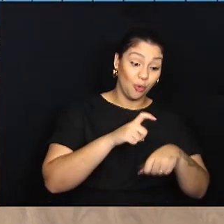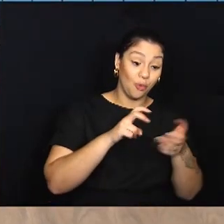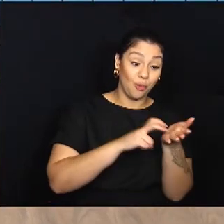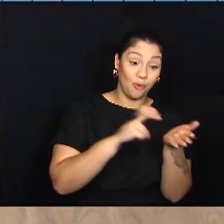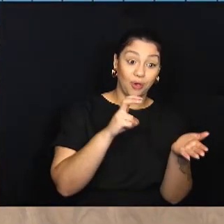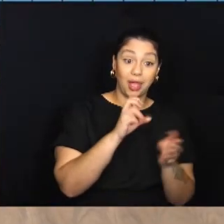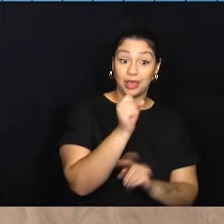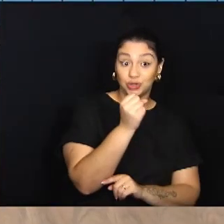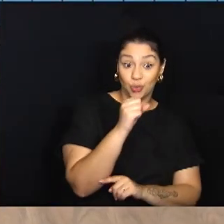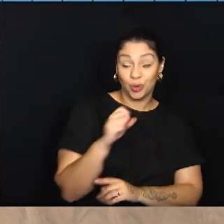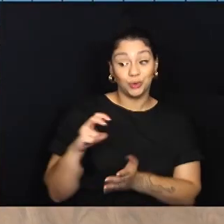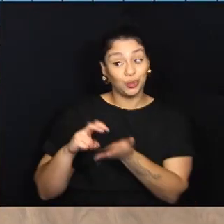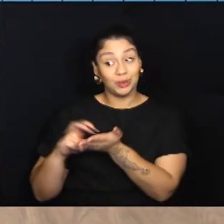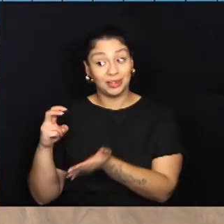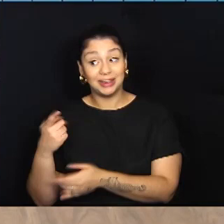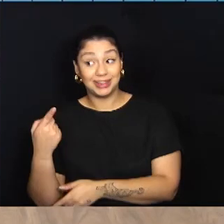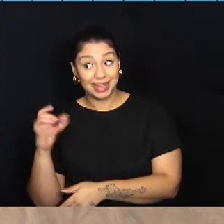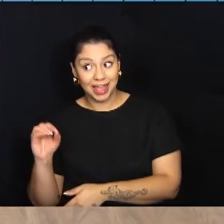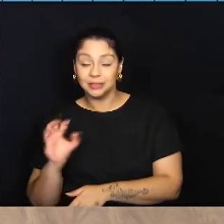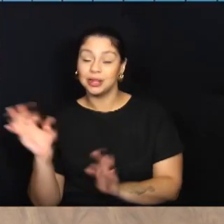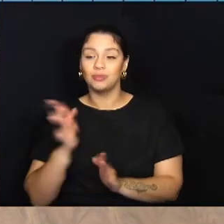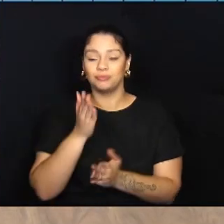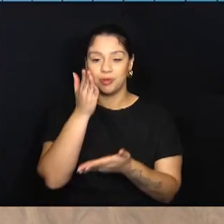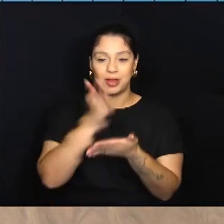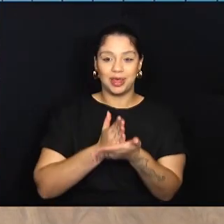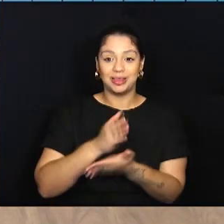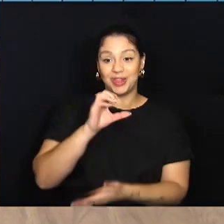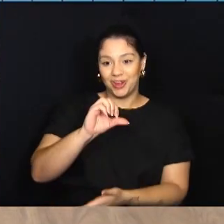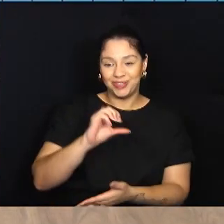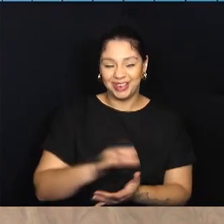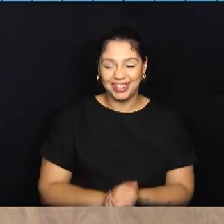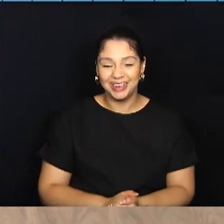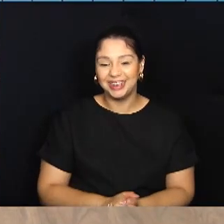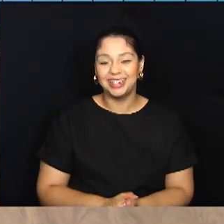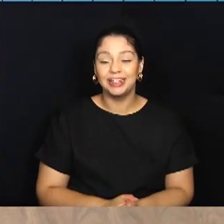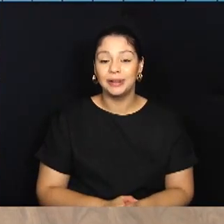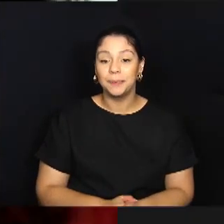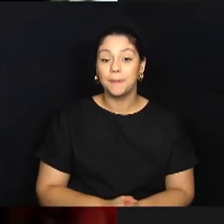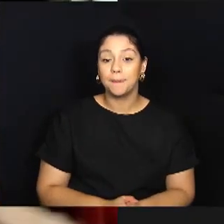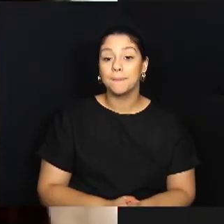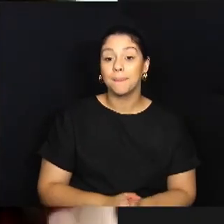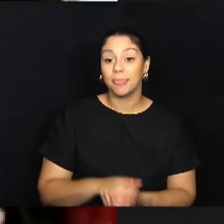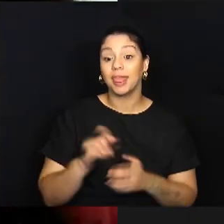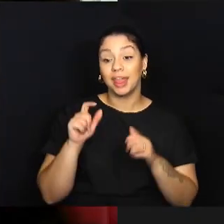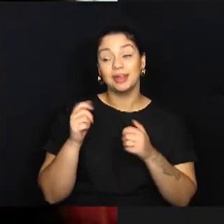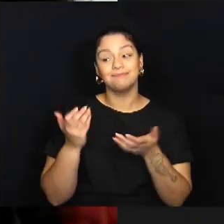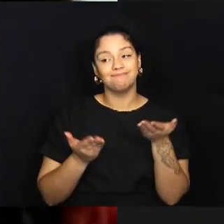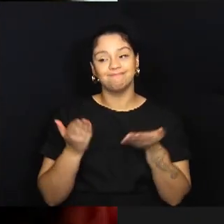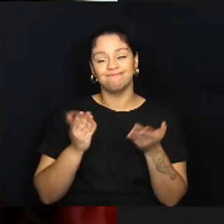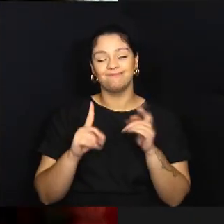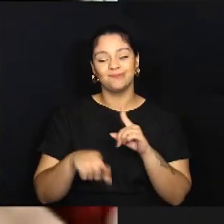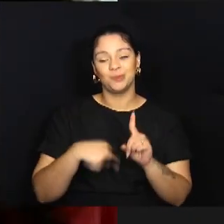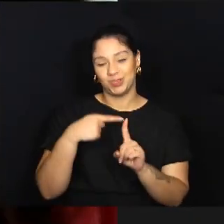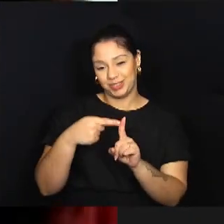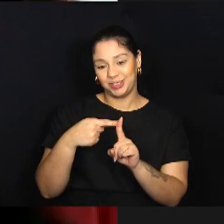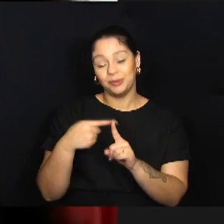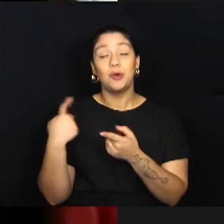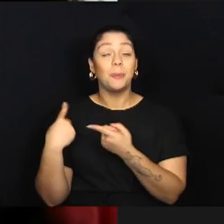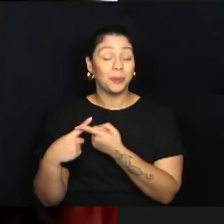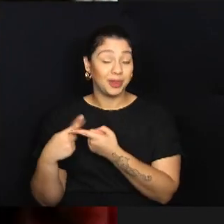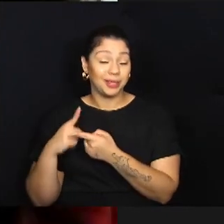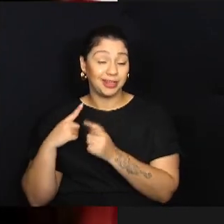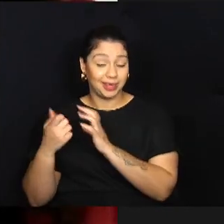às 9 para fazer? Por aí. Eu acho que o saldo é positivo, porque eu tenho características que